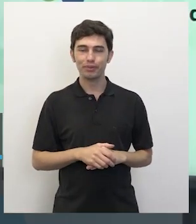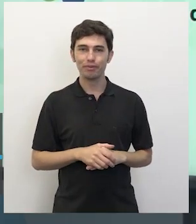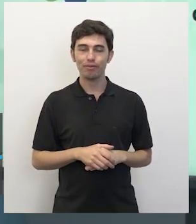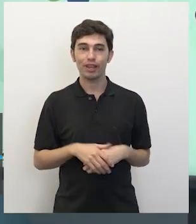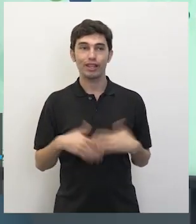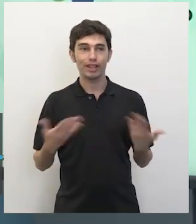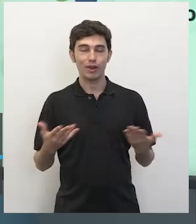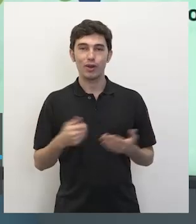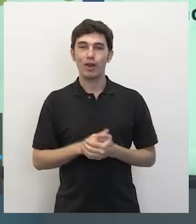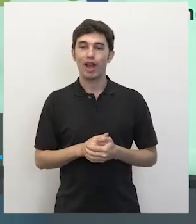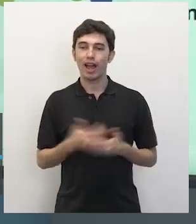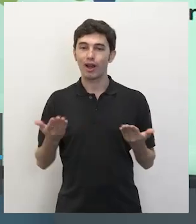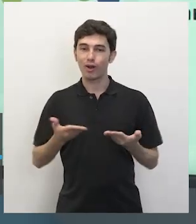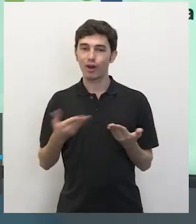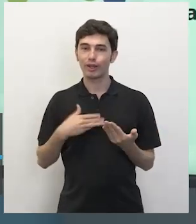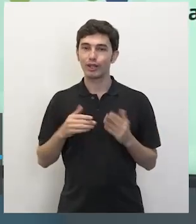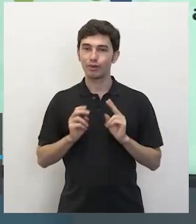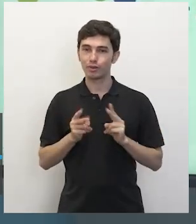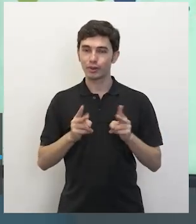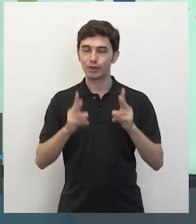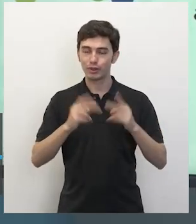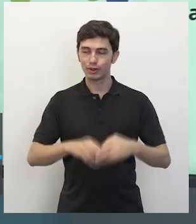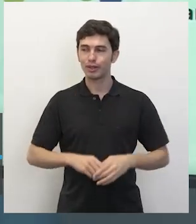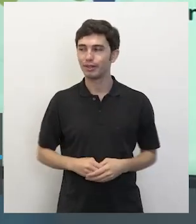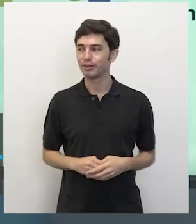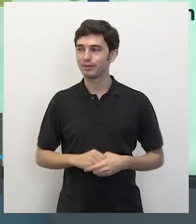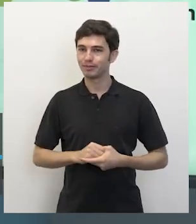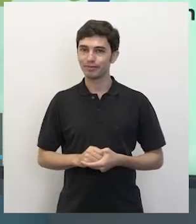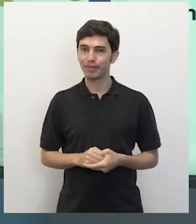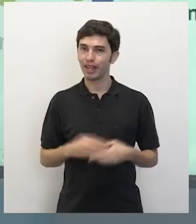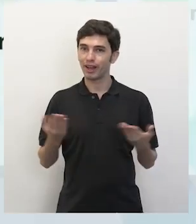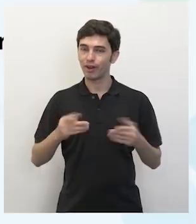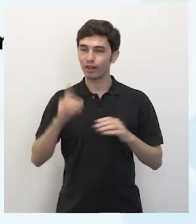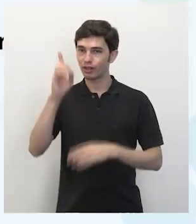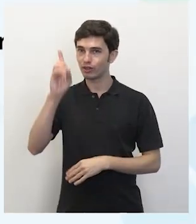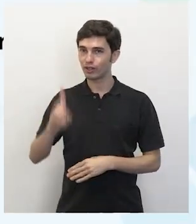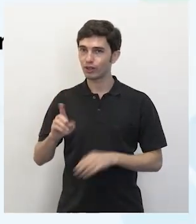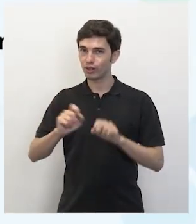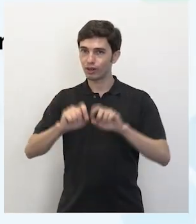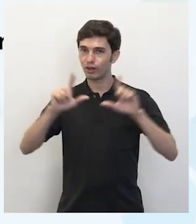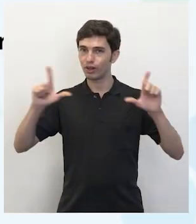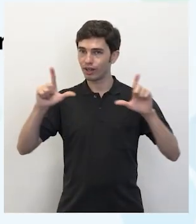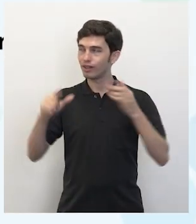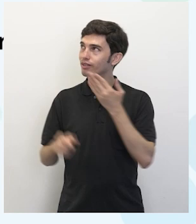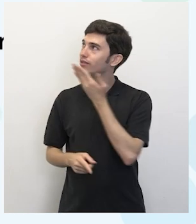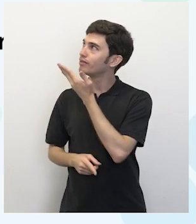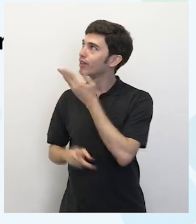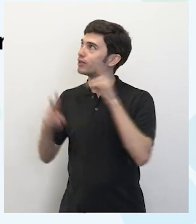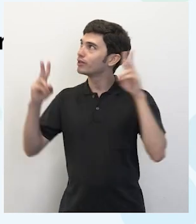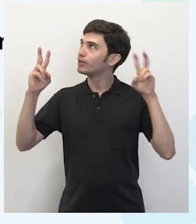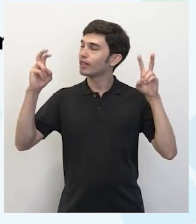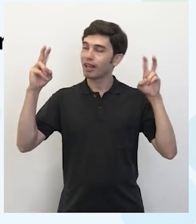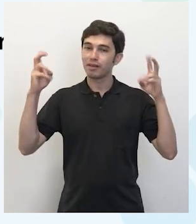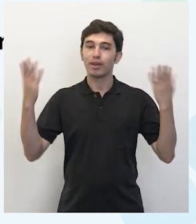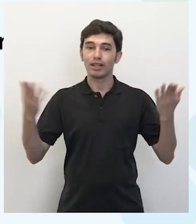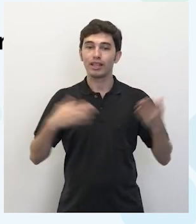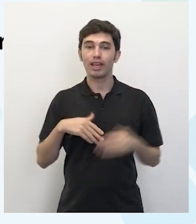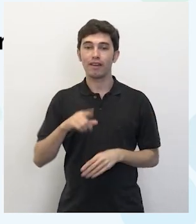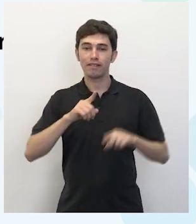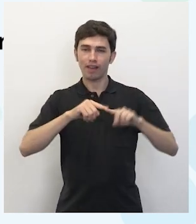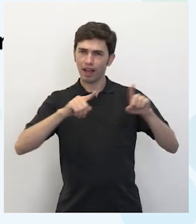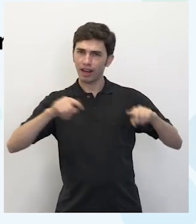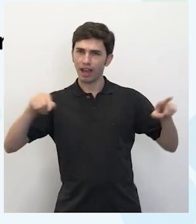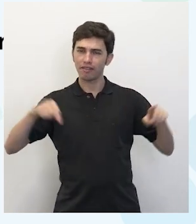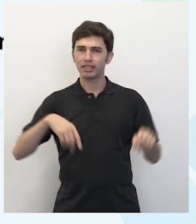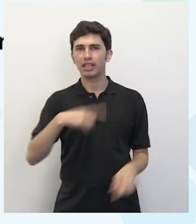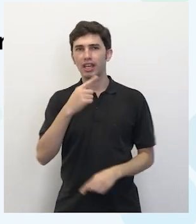Então não tem muito isso. Nosso diretor está colocando o título Variáveis e Incógnitas, que é o foco da aula de hoje. A gente